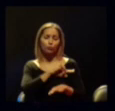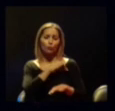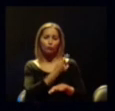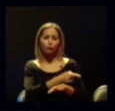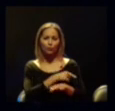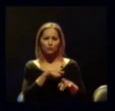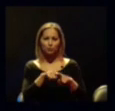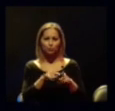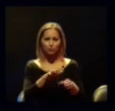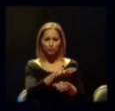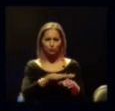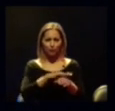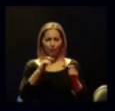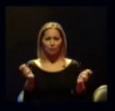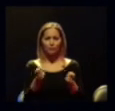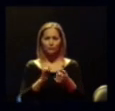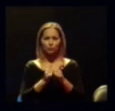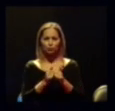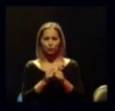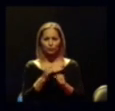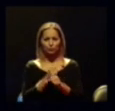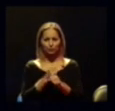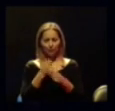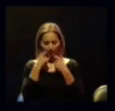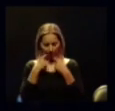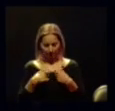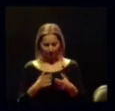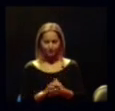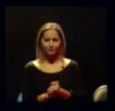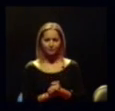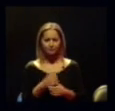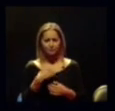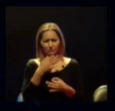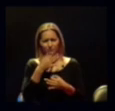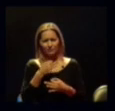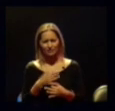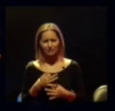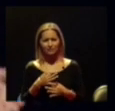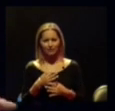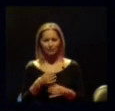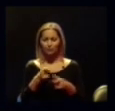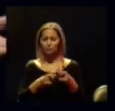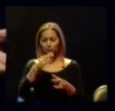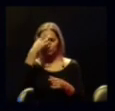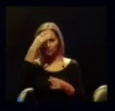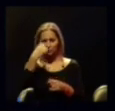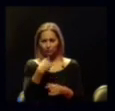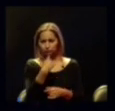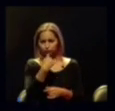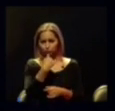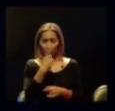de promoção do desporto e da atividade física. Estou certo de que serão muitos os setubalenses, e não